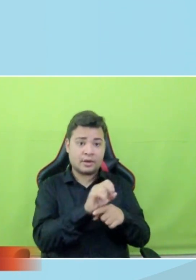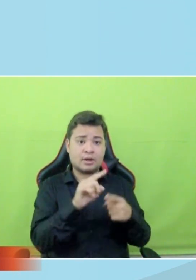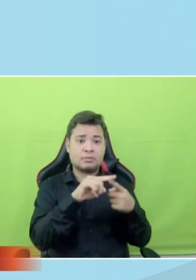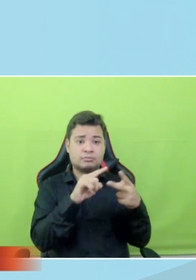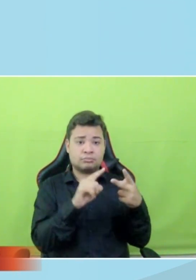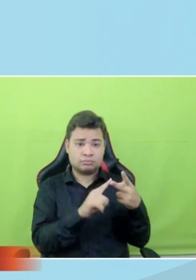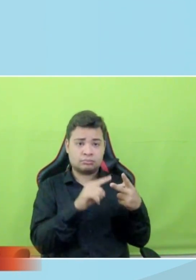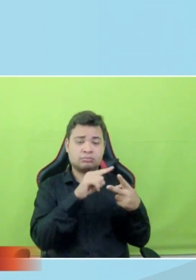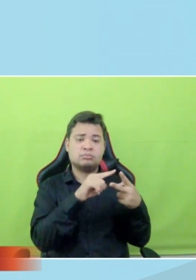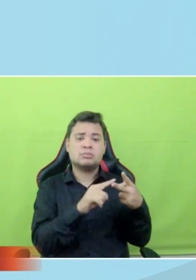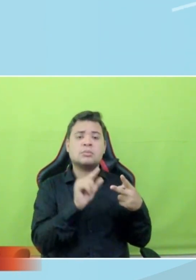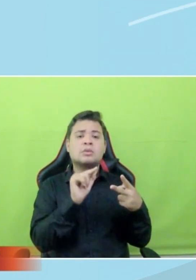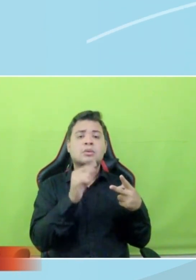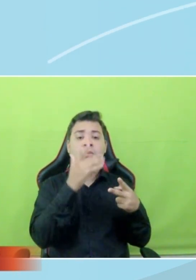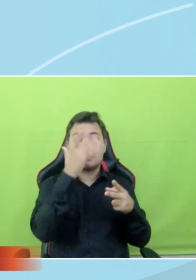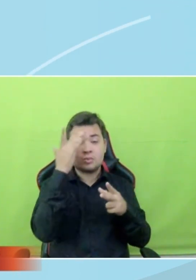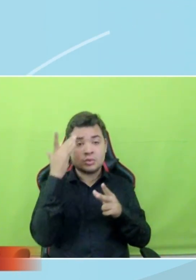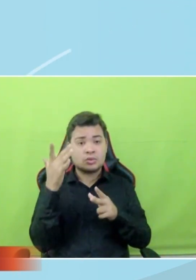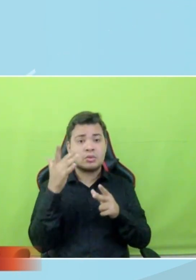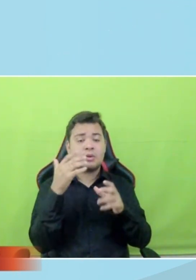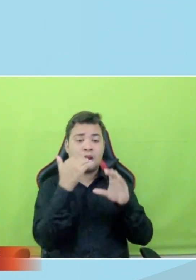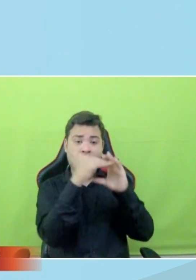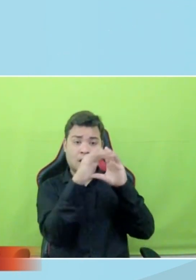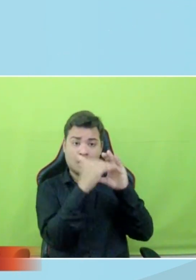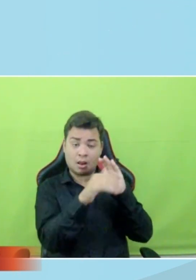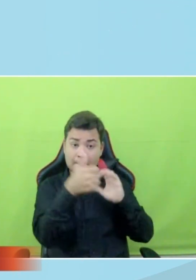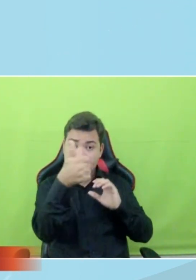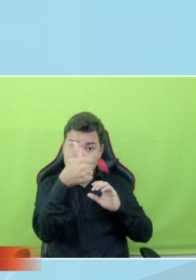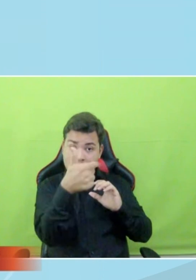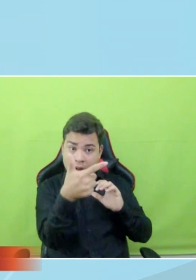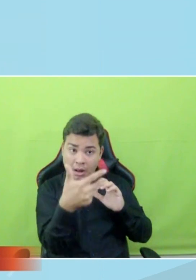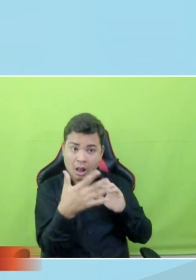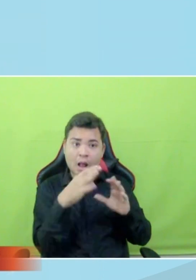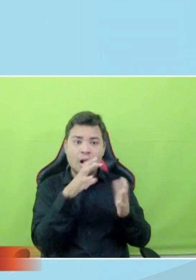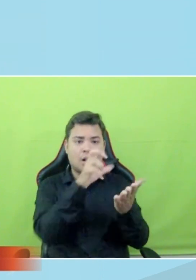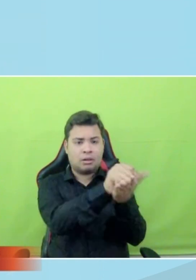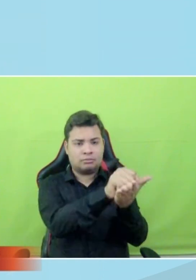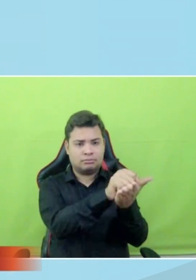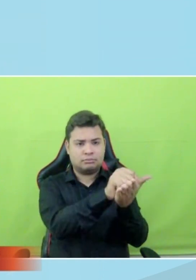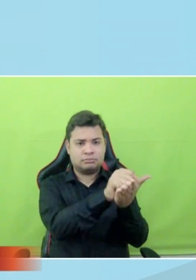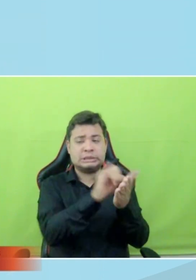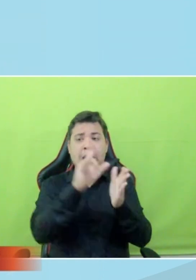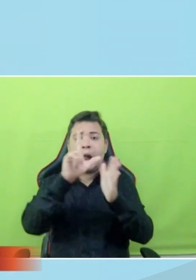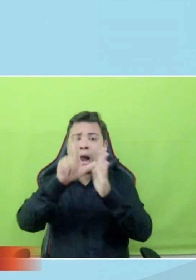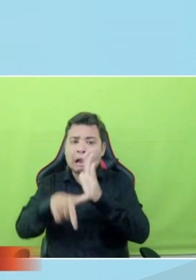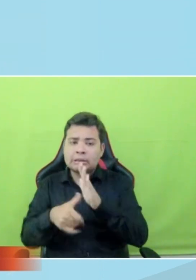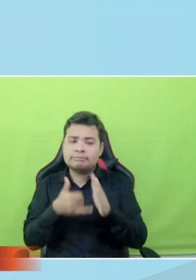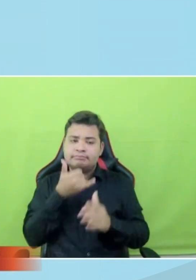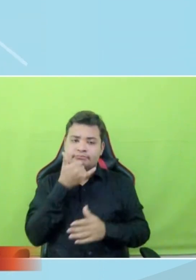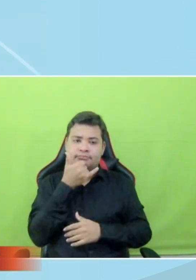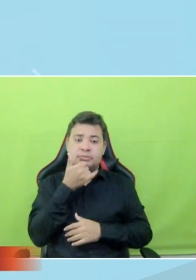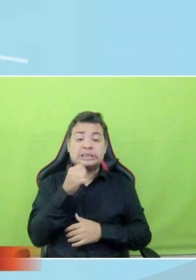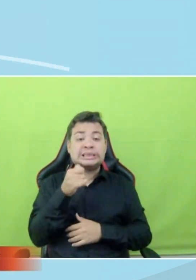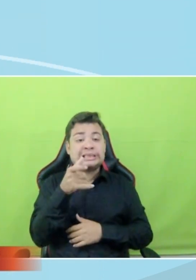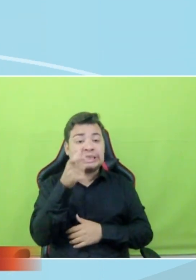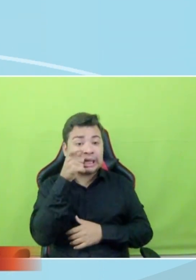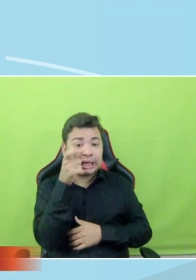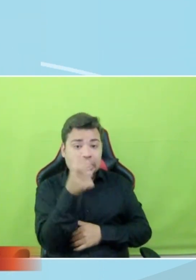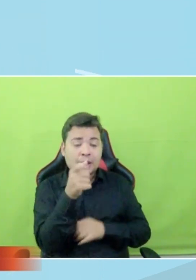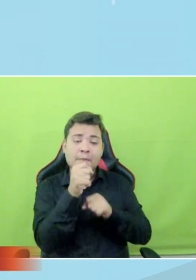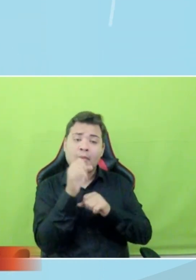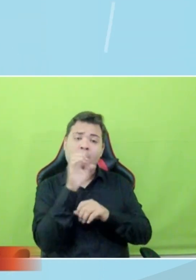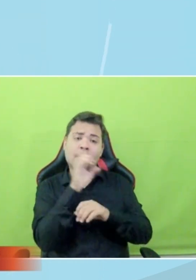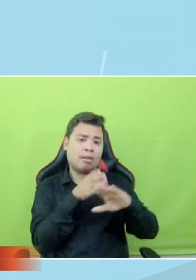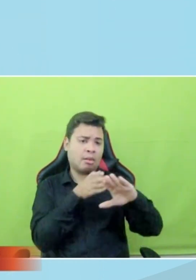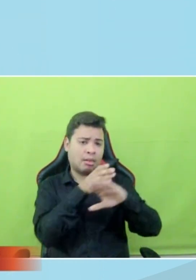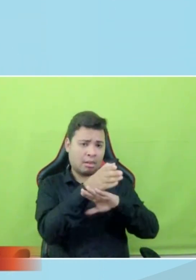por ordem de chegada das fichas. Então, é importante, se você tem interesse, já vai lá, já faz a sua inscrição, porque pode ser que não tenha mais